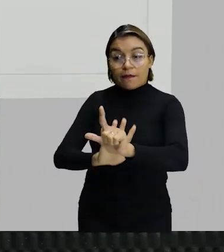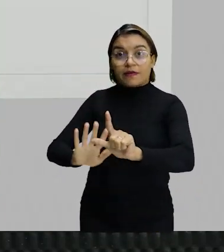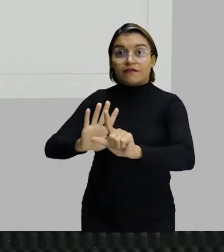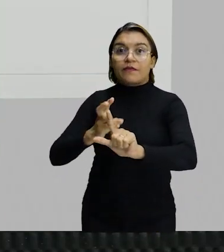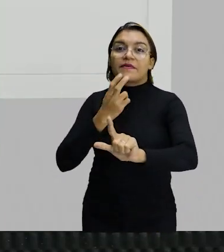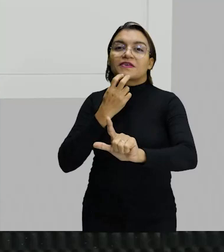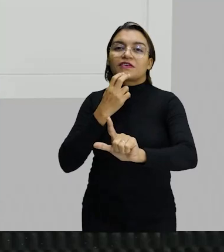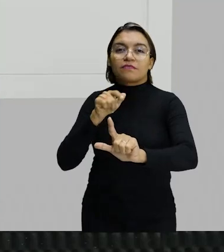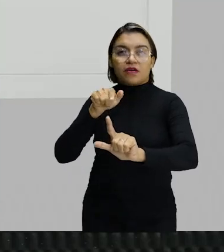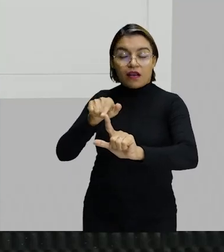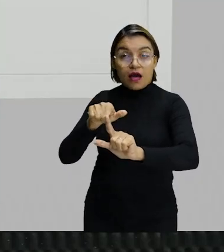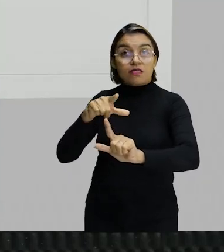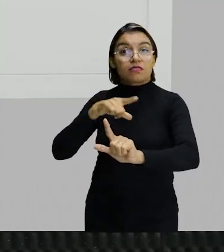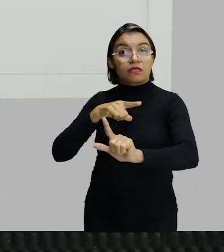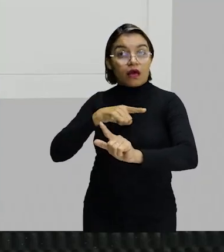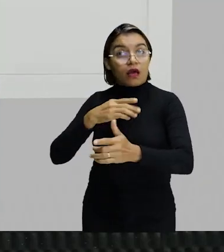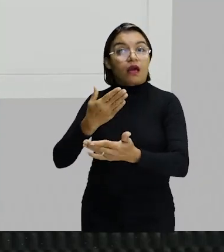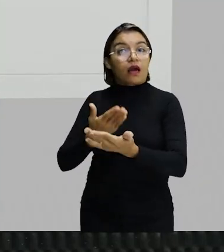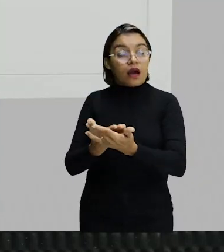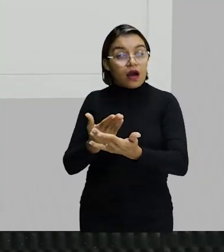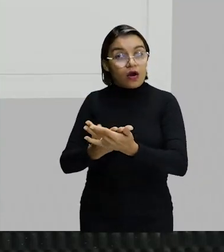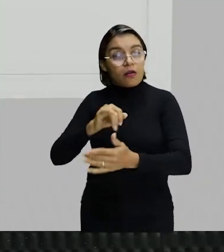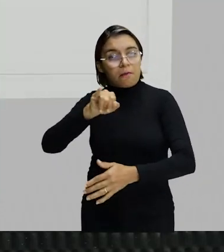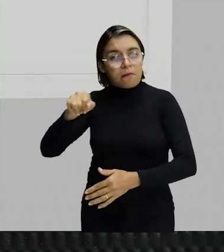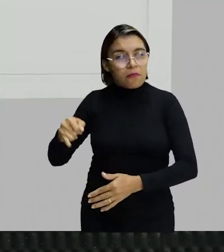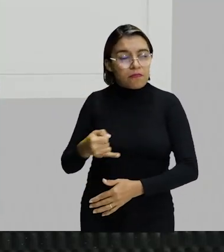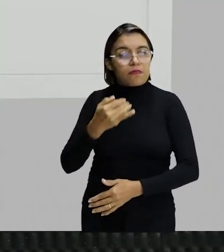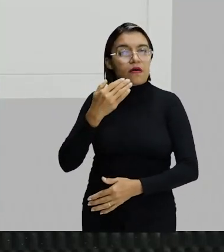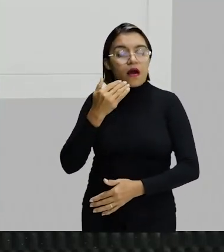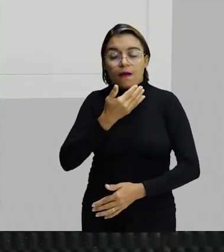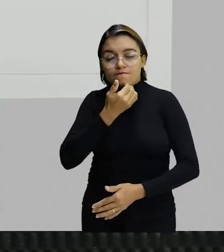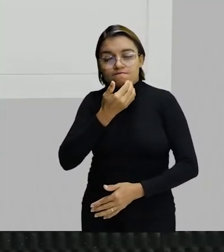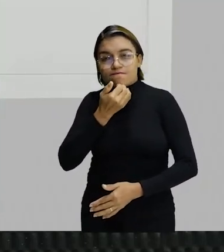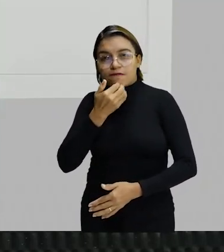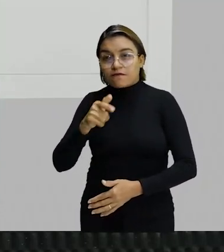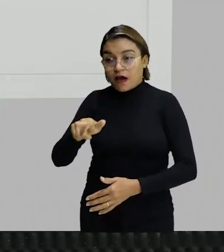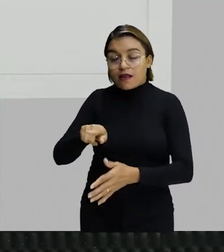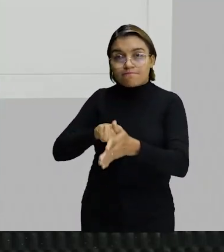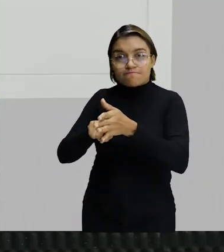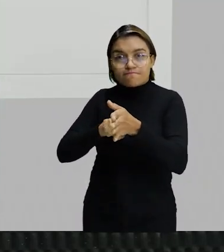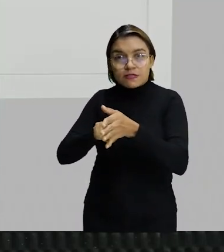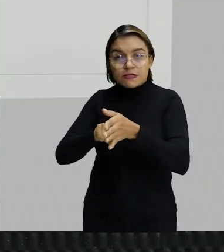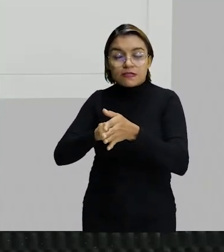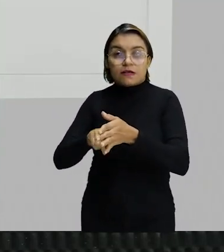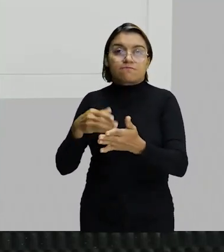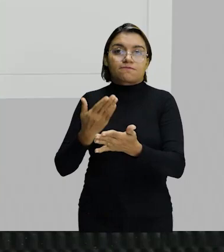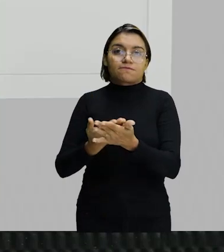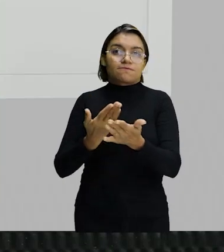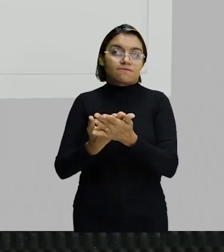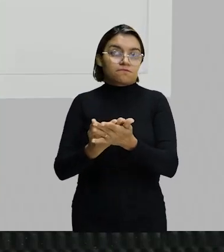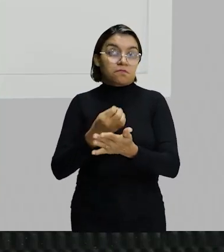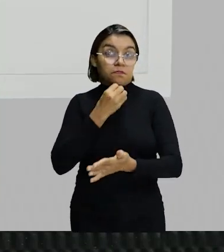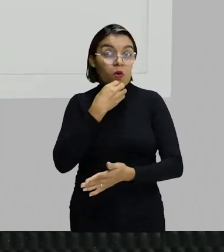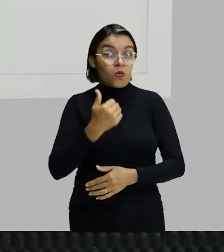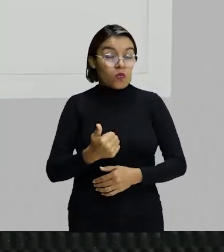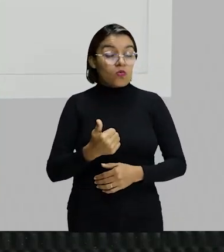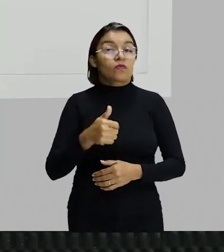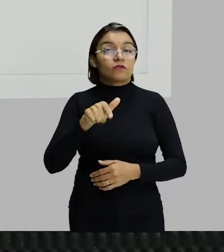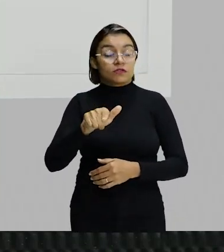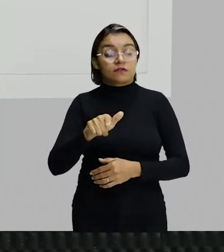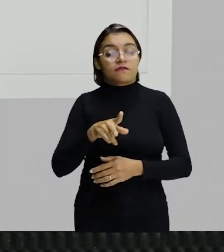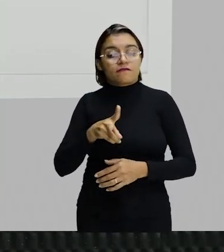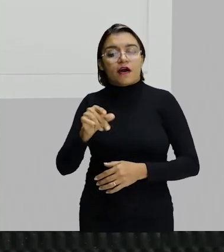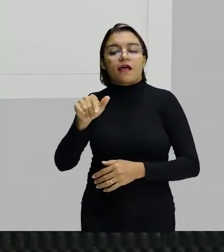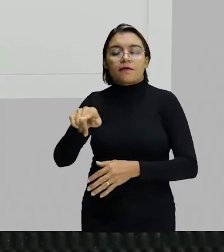uma coisa, tem uma aula lá já para você aproveitar. Tem exercício lá para você aproveitar. Tem aula e exercício, que coisa legal, gente, olha. Show